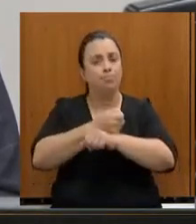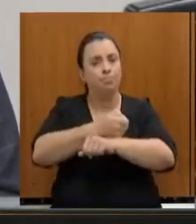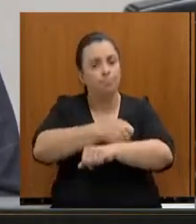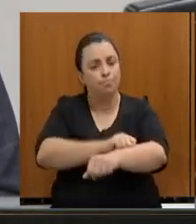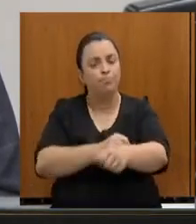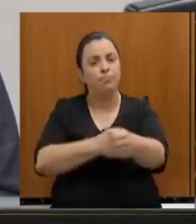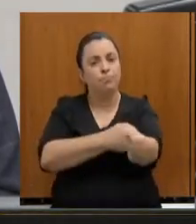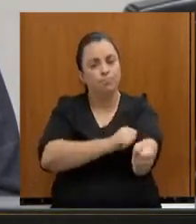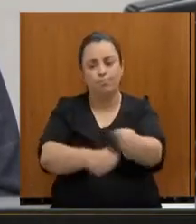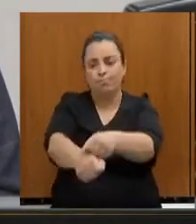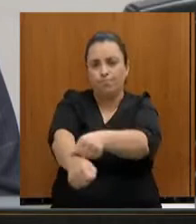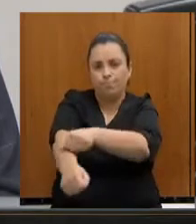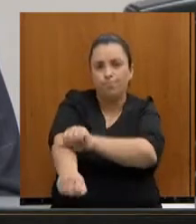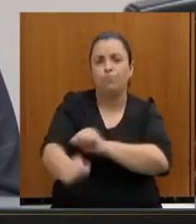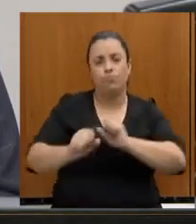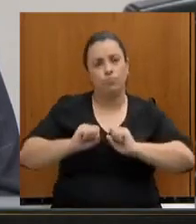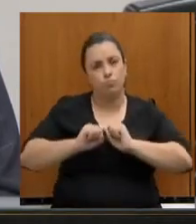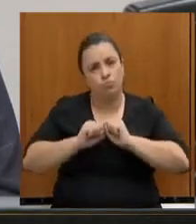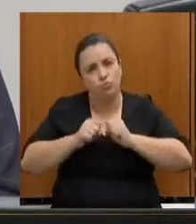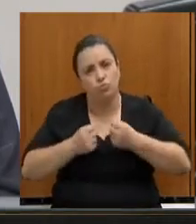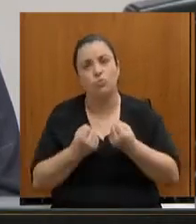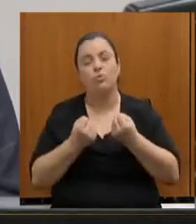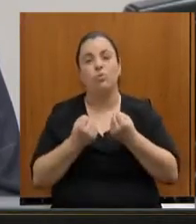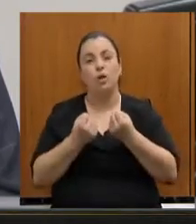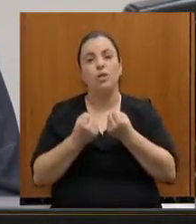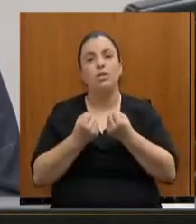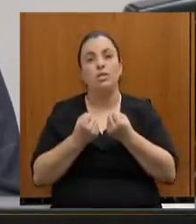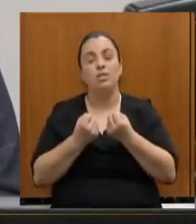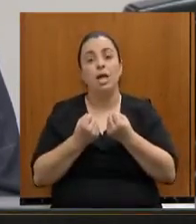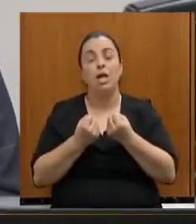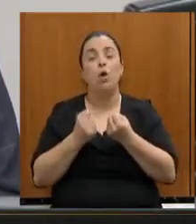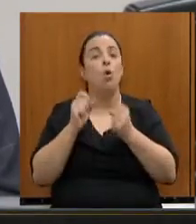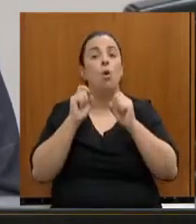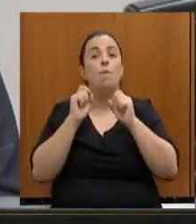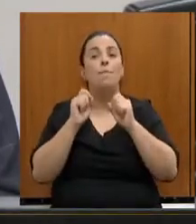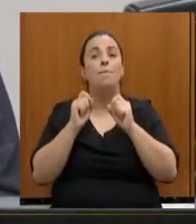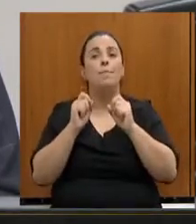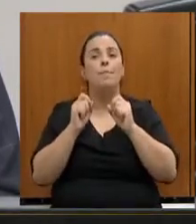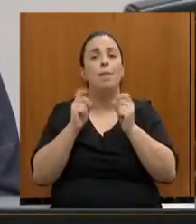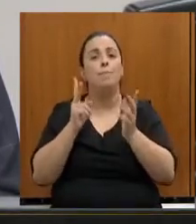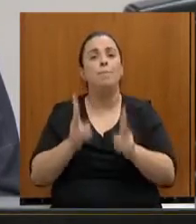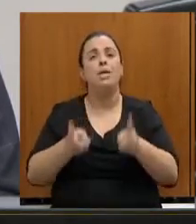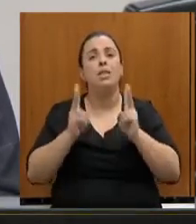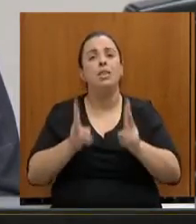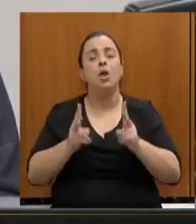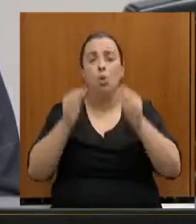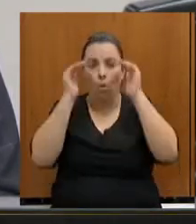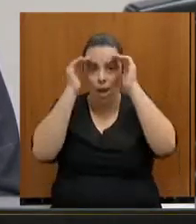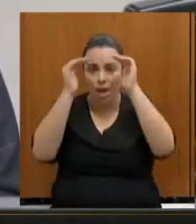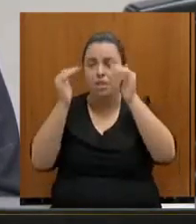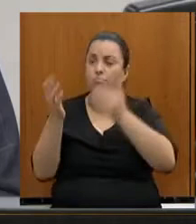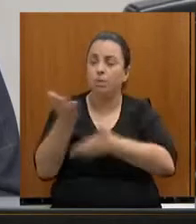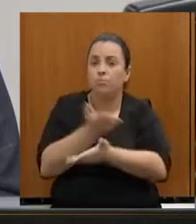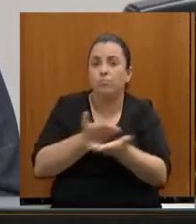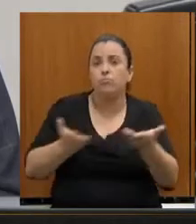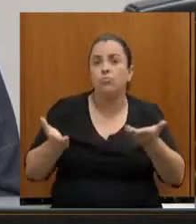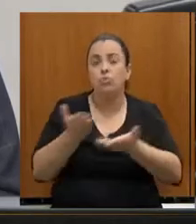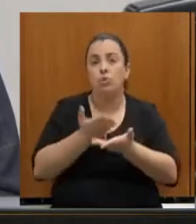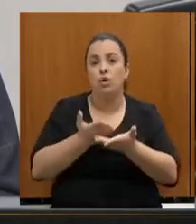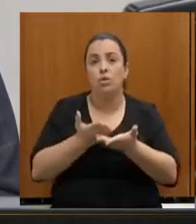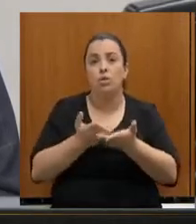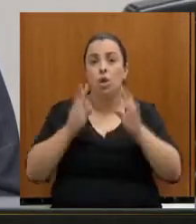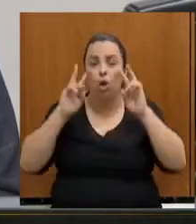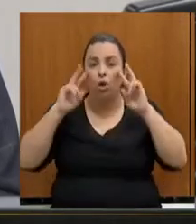possíveis Oi e o respeito entre nós prevaleça e o reconhecimento do bom trabalho